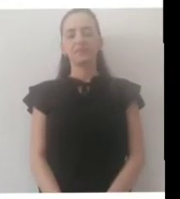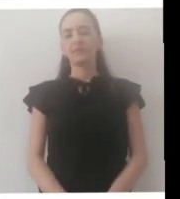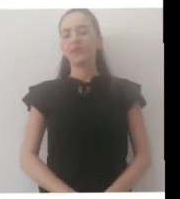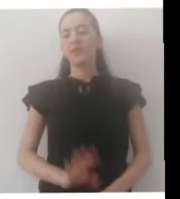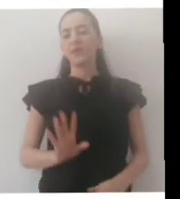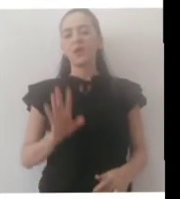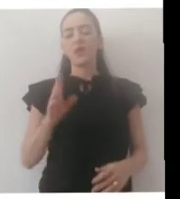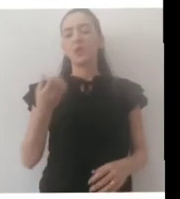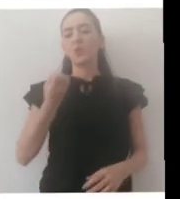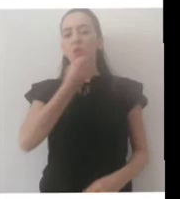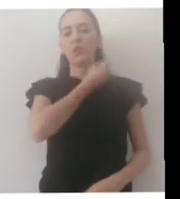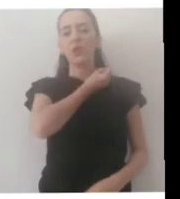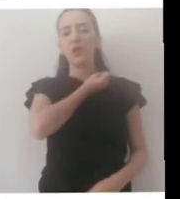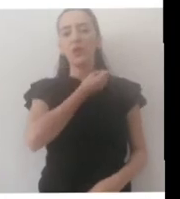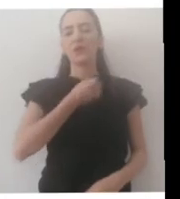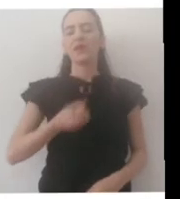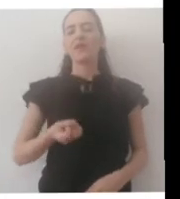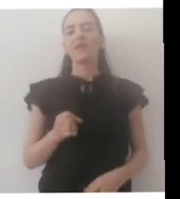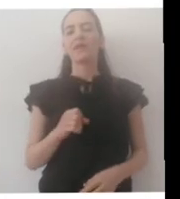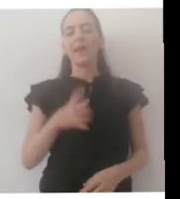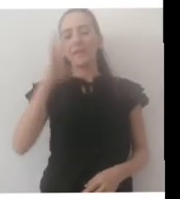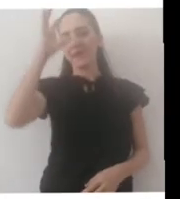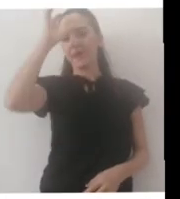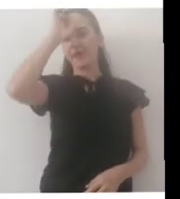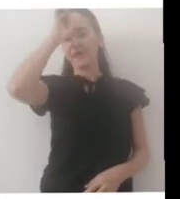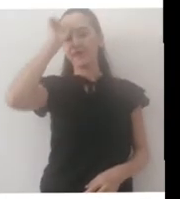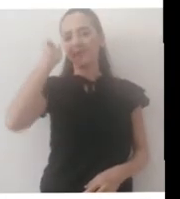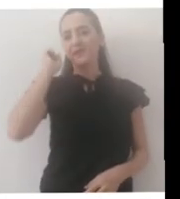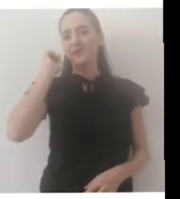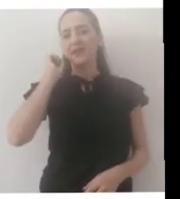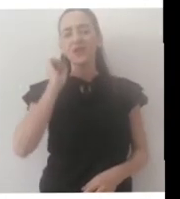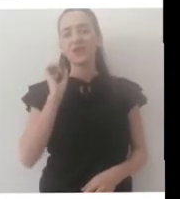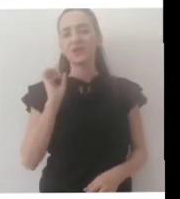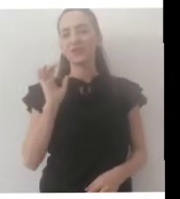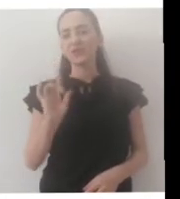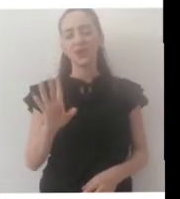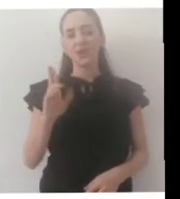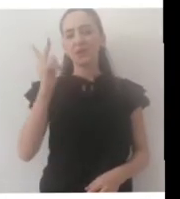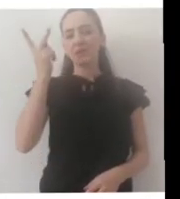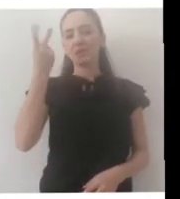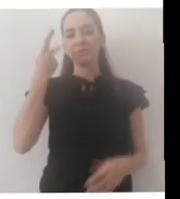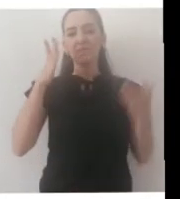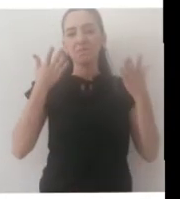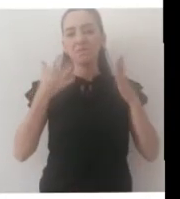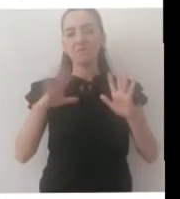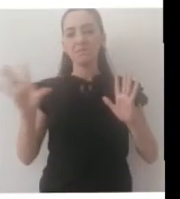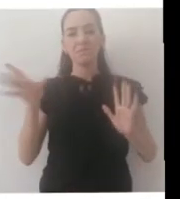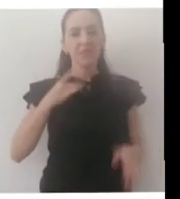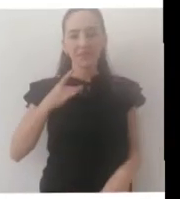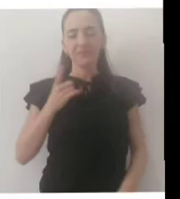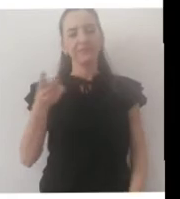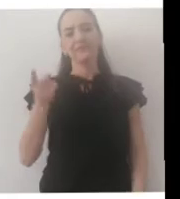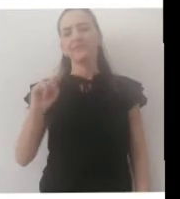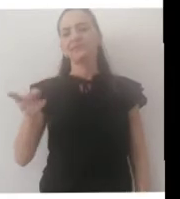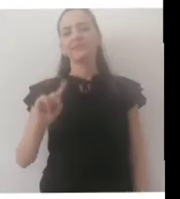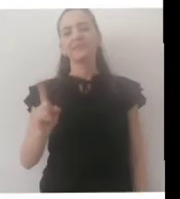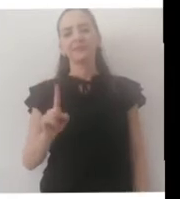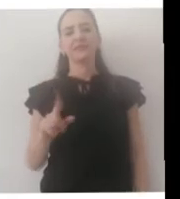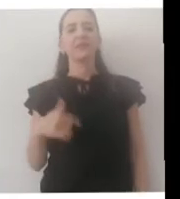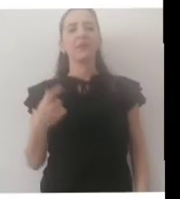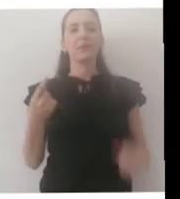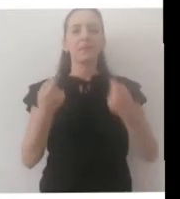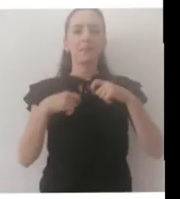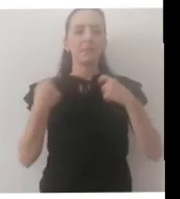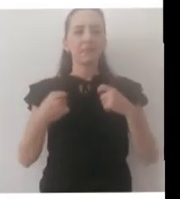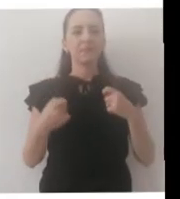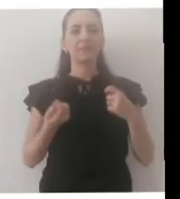também não é alguma coisa conhecida inatamente por intuição. Assim, a estrutura lógico-matemática do número é construída através